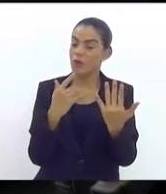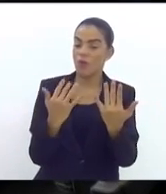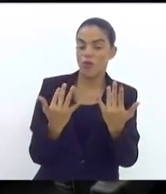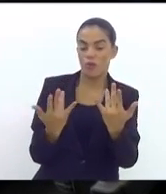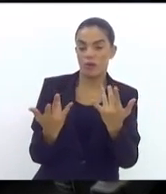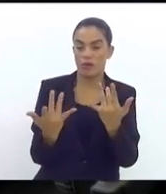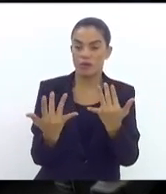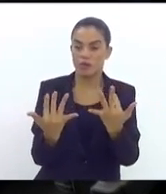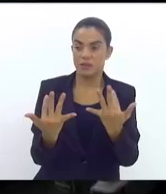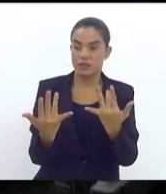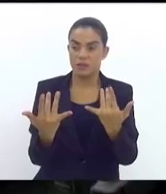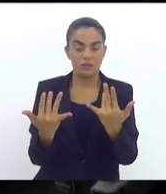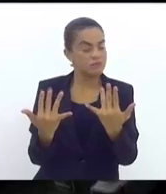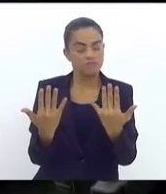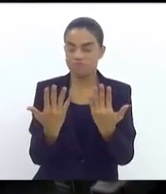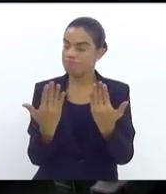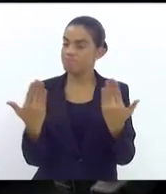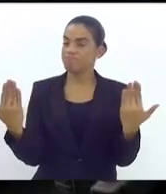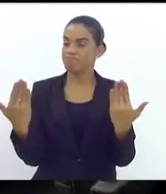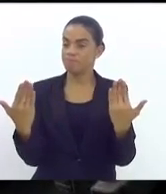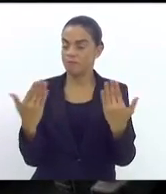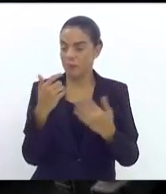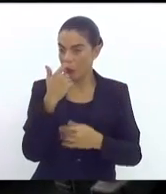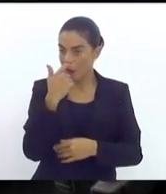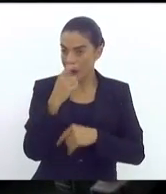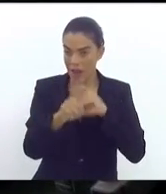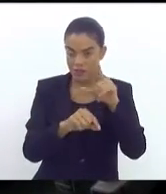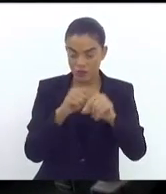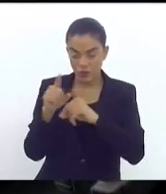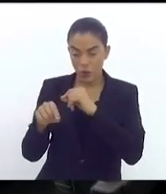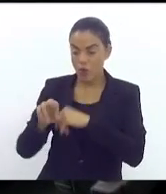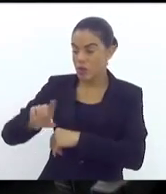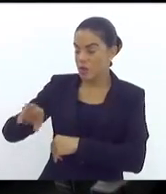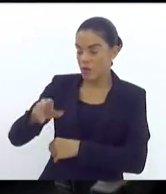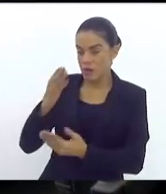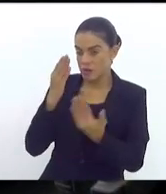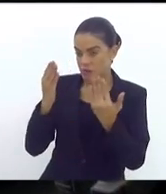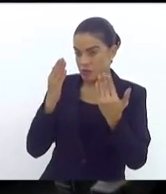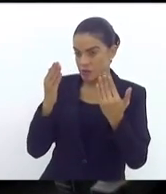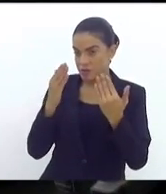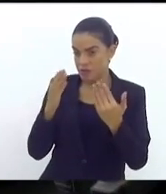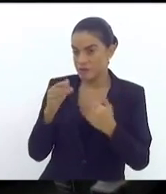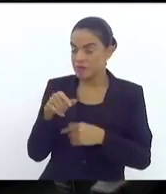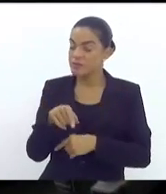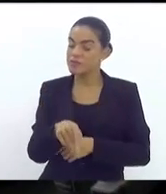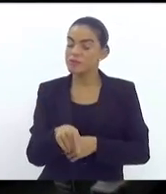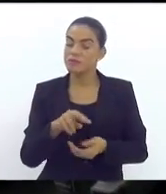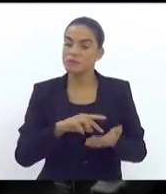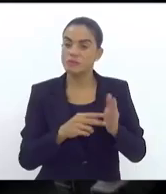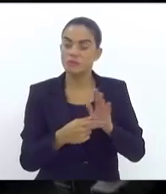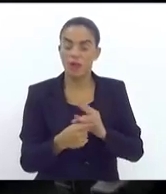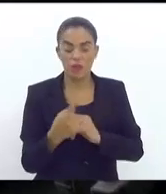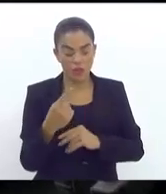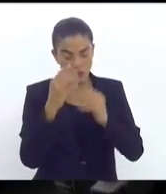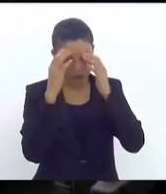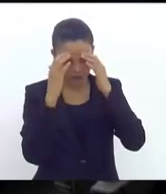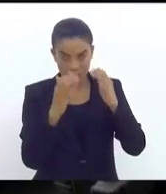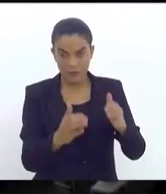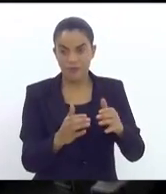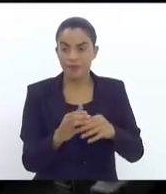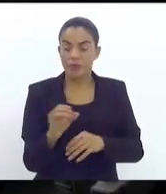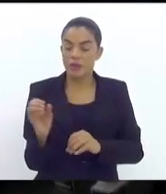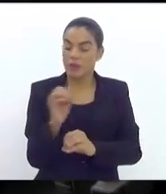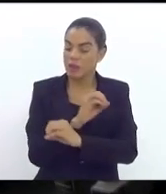A psicologia do testemunho recomenda que a escolha dos não suspeitos, dos chamados fillers, obedeça a dois princípios.